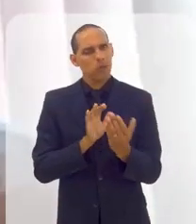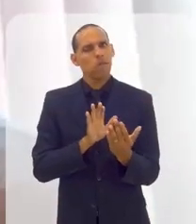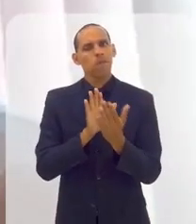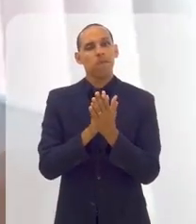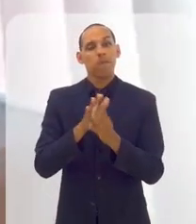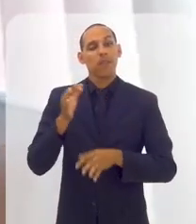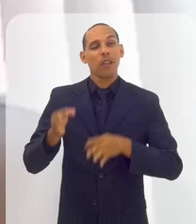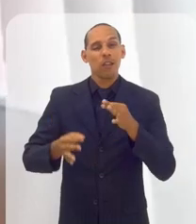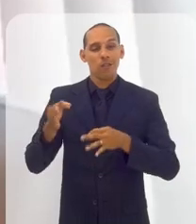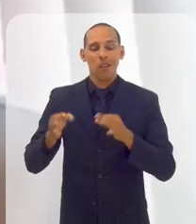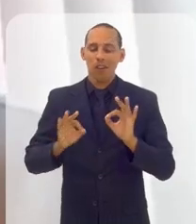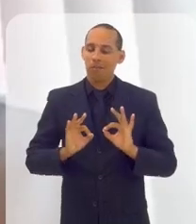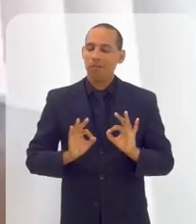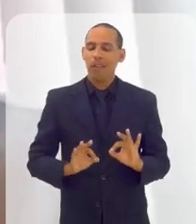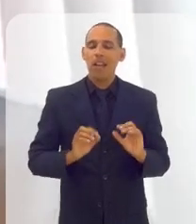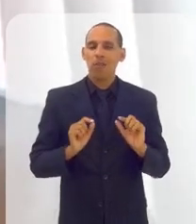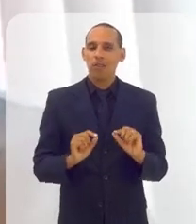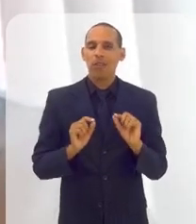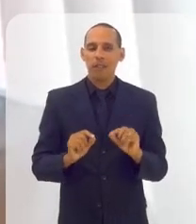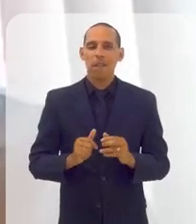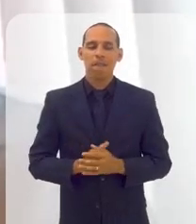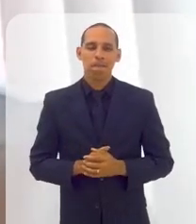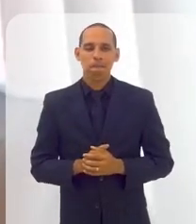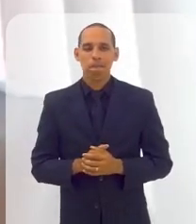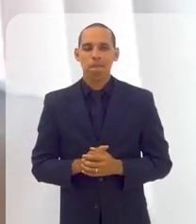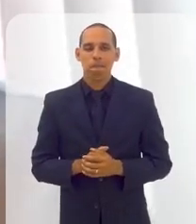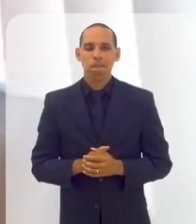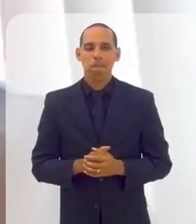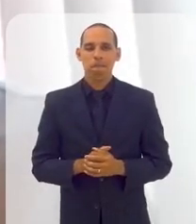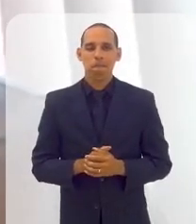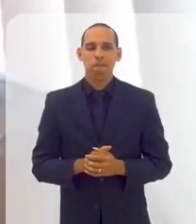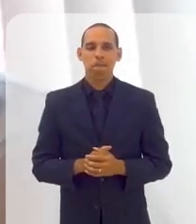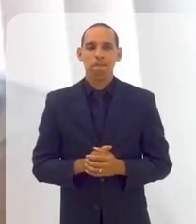esse enfrentamento. E o Fórum, com toda certeza,